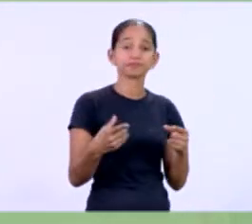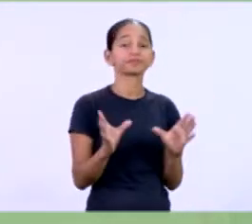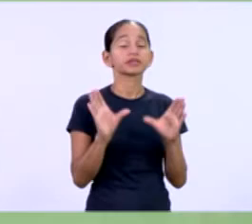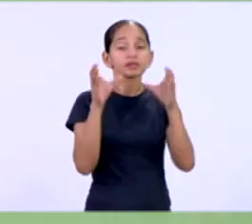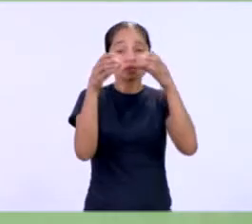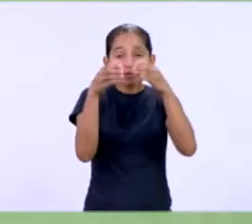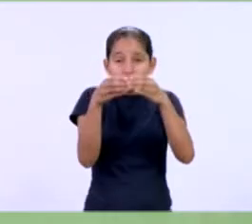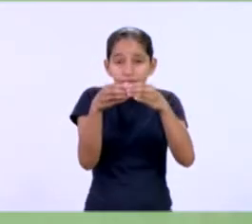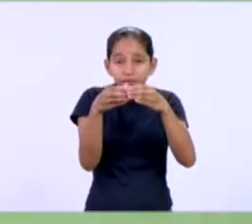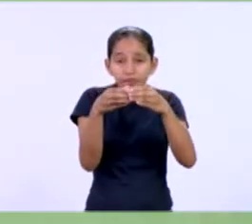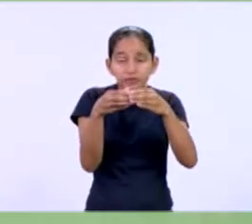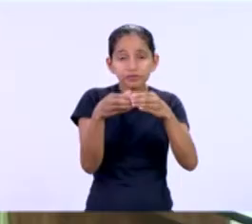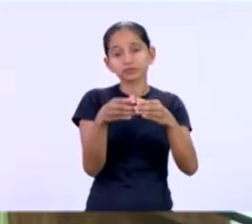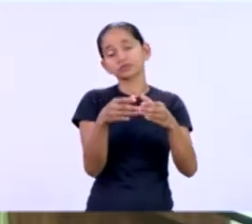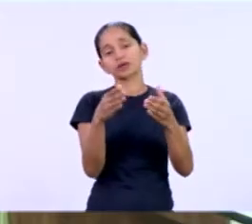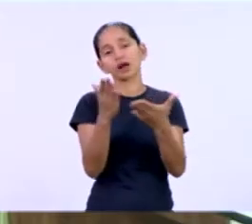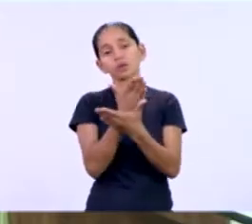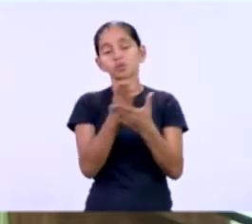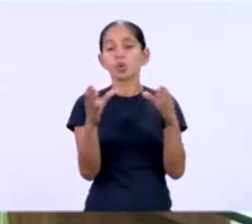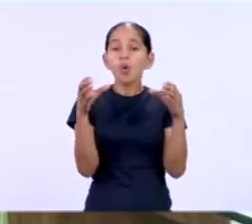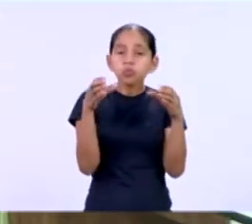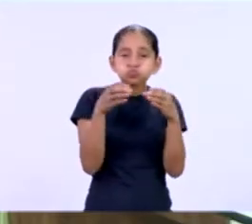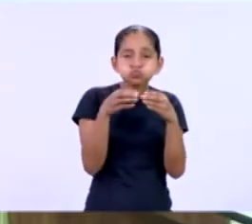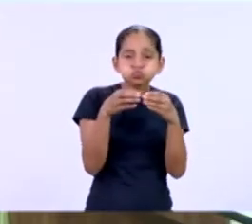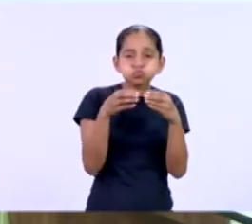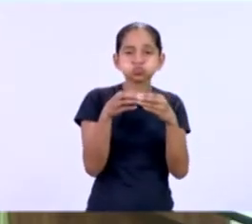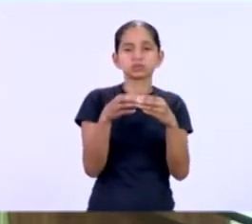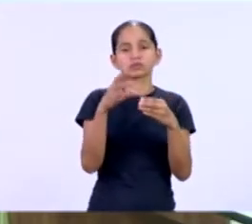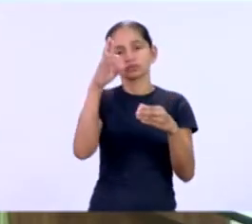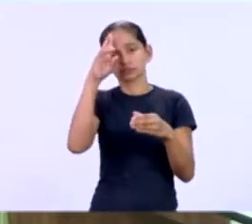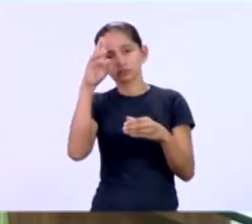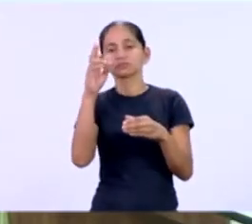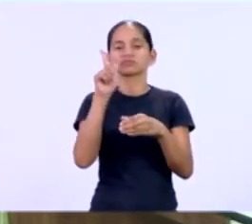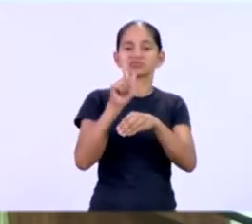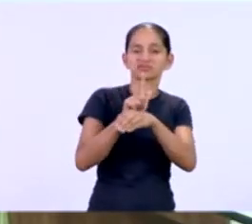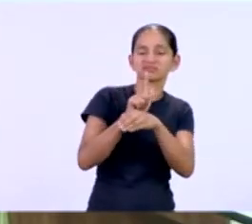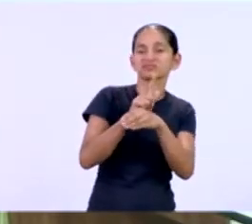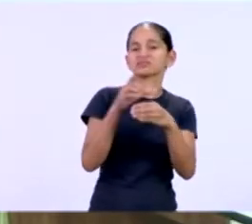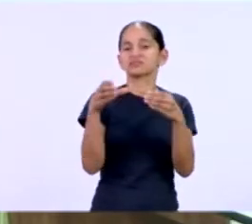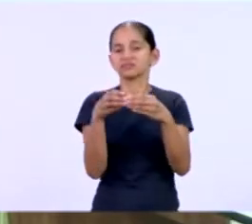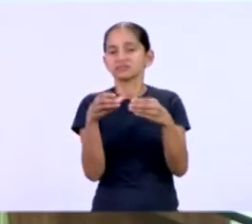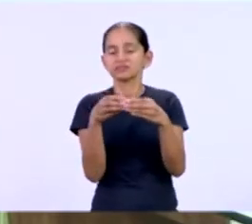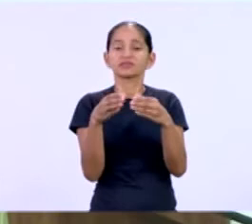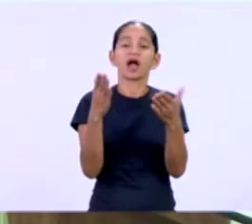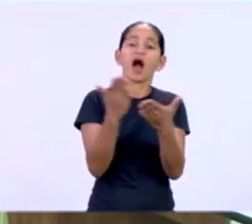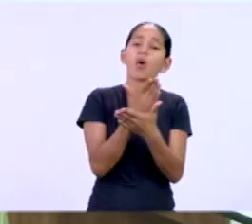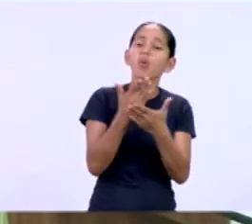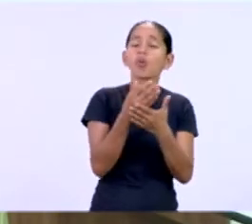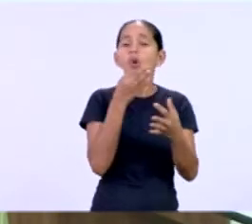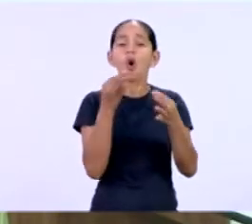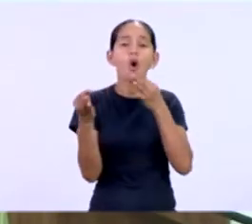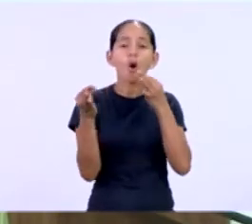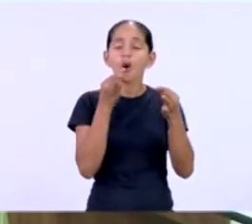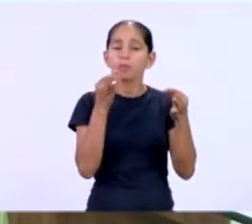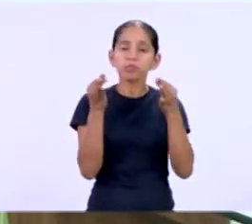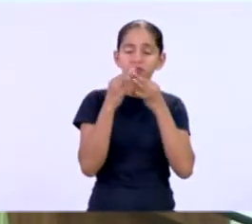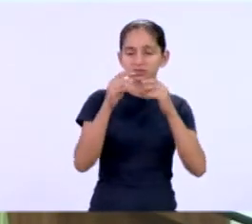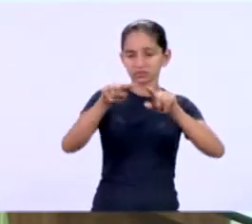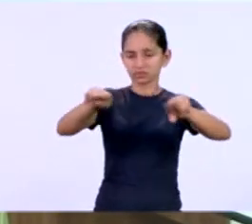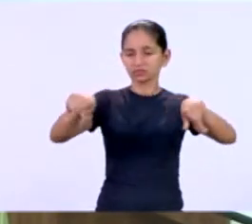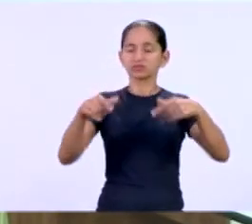da organização, né? Pelo aquele setor um pouco mais conceitual, mas também com a participação dos outros três. Mas quem tem a